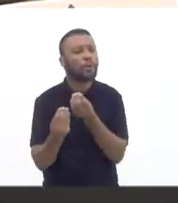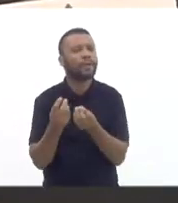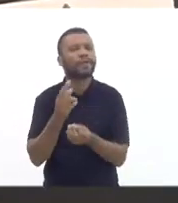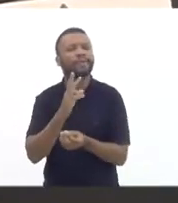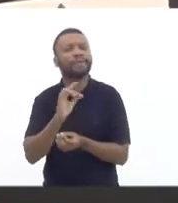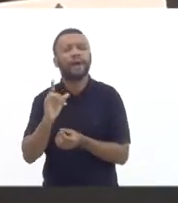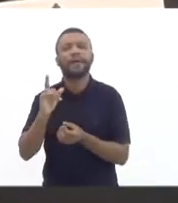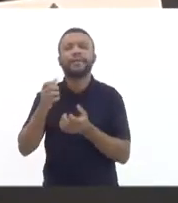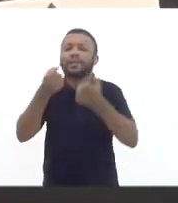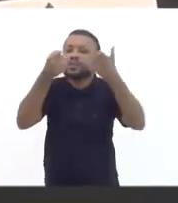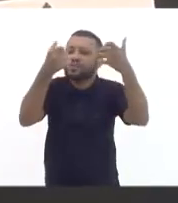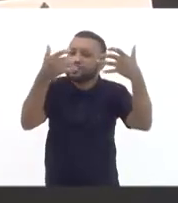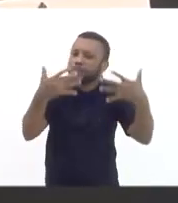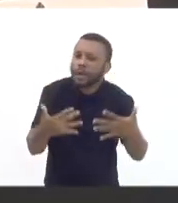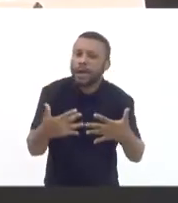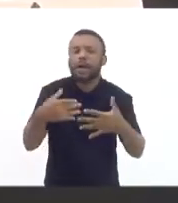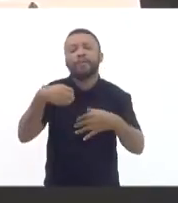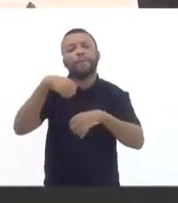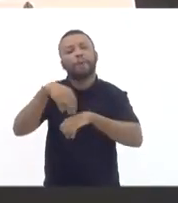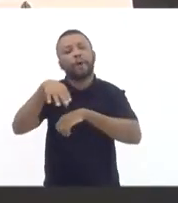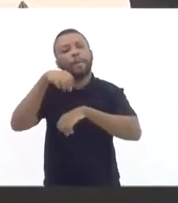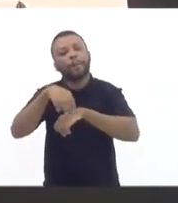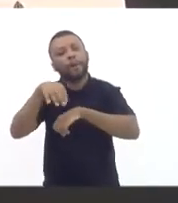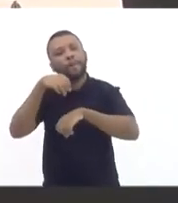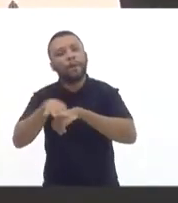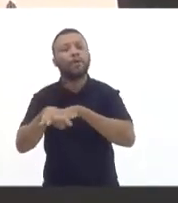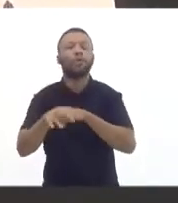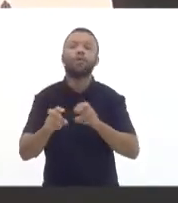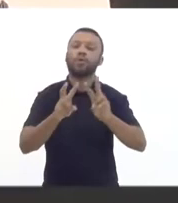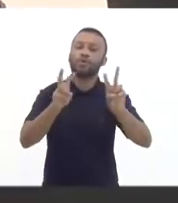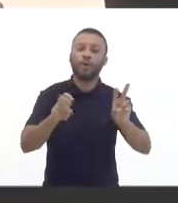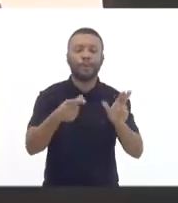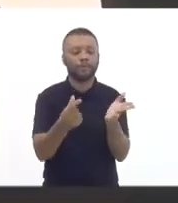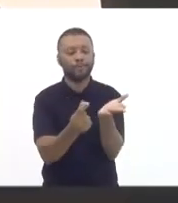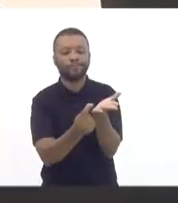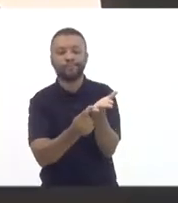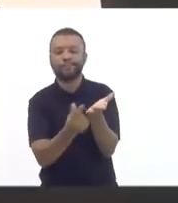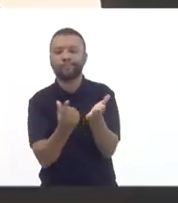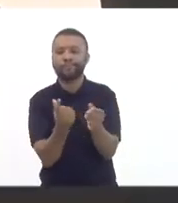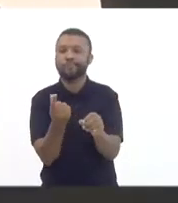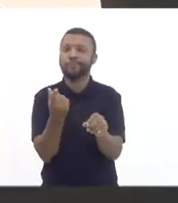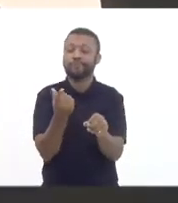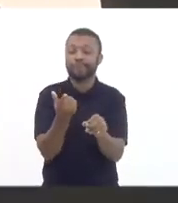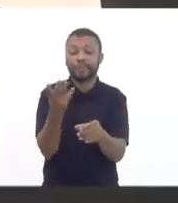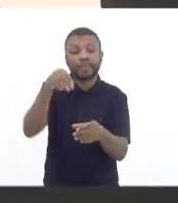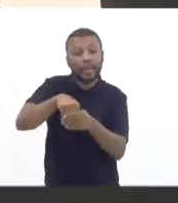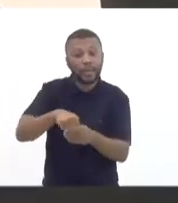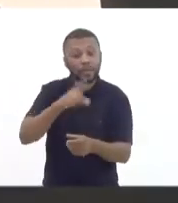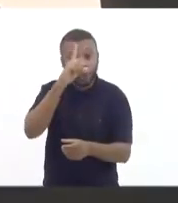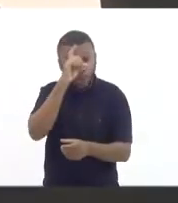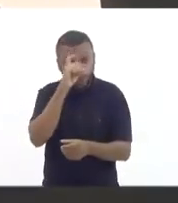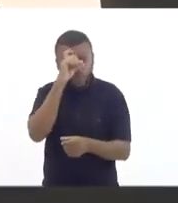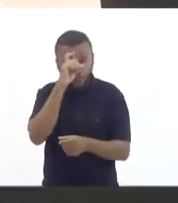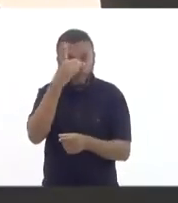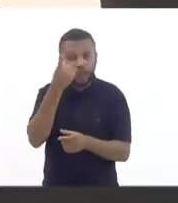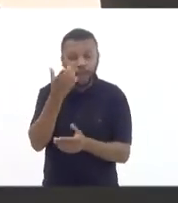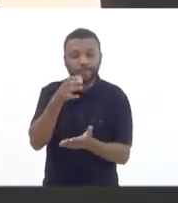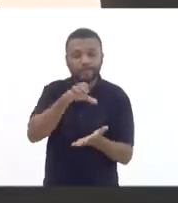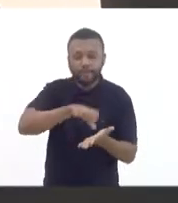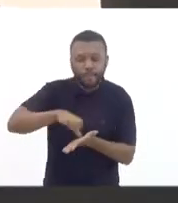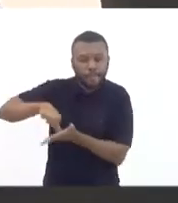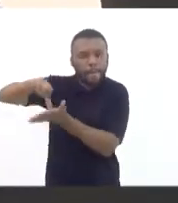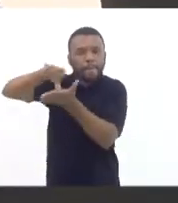explanação, essa multiplicação de microchipagem? Nas próprias clínicas veterinárias, elas, como o deputado